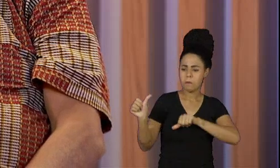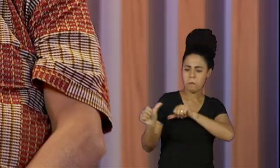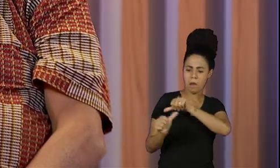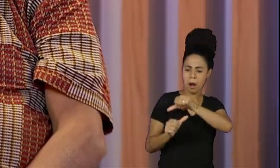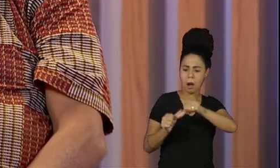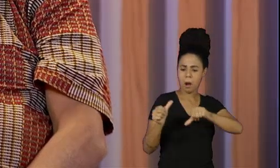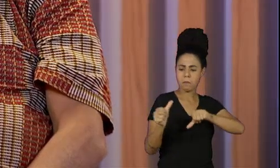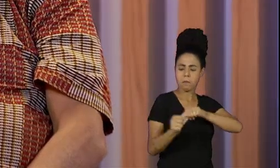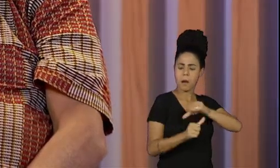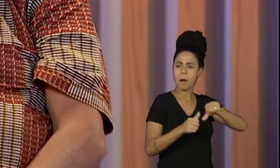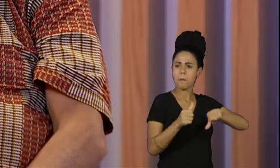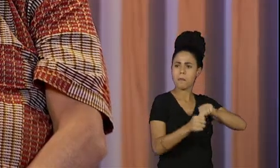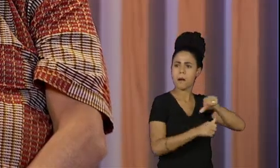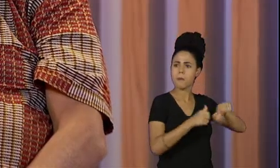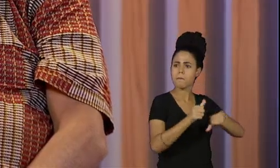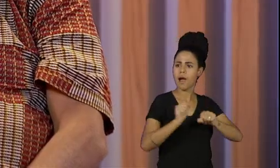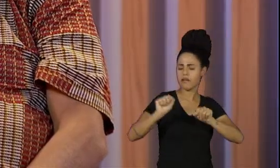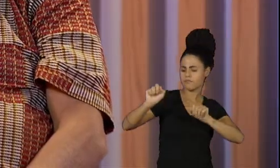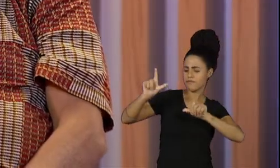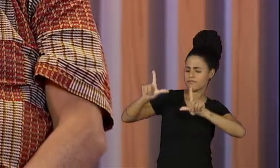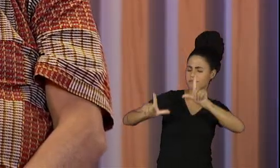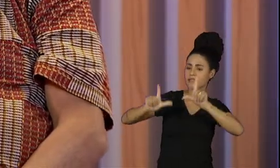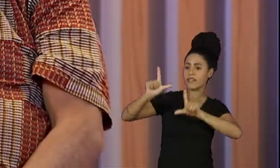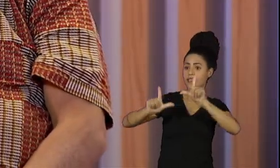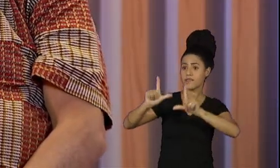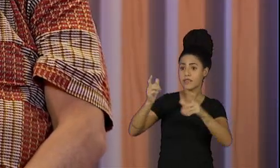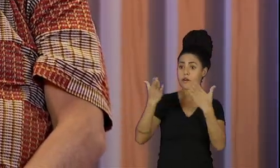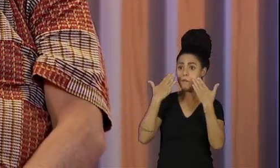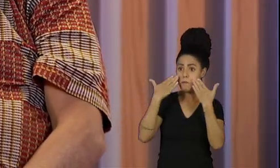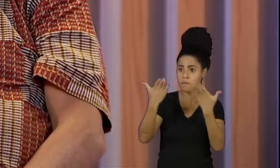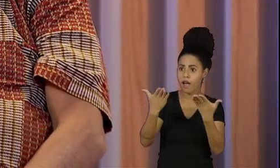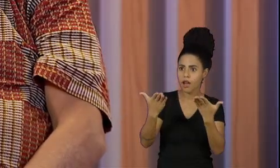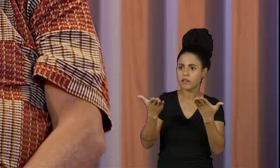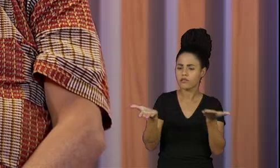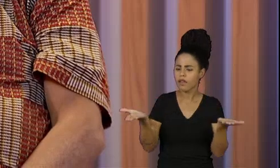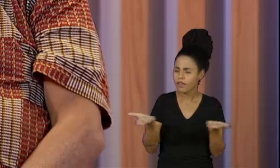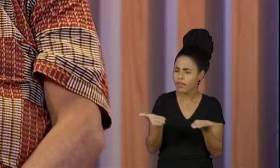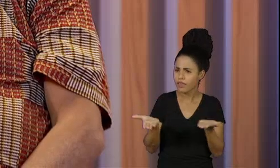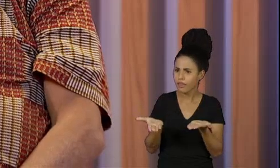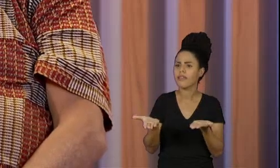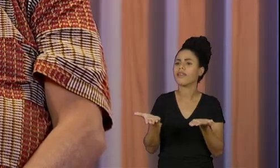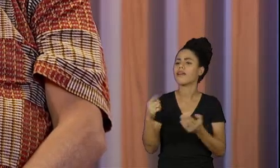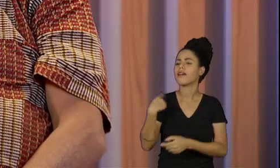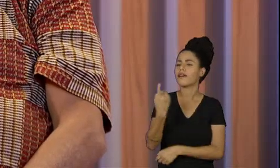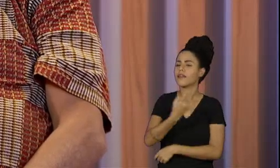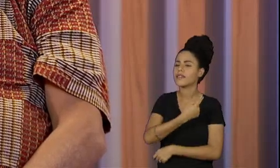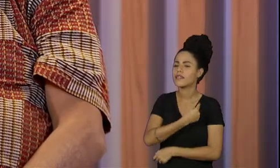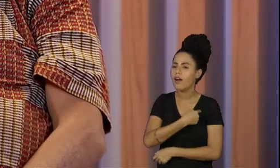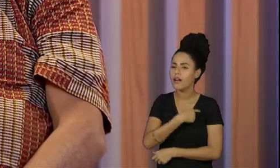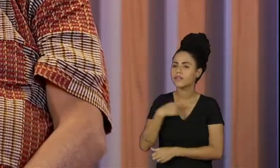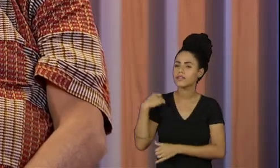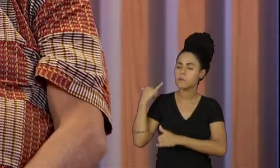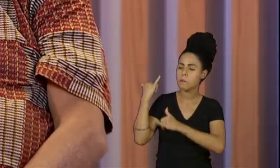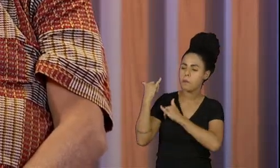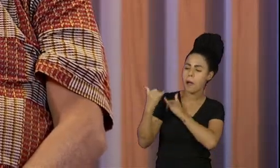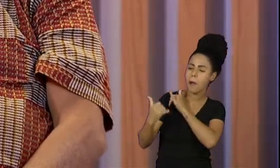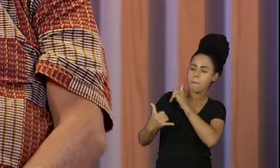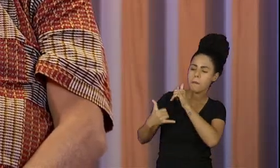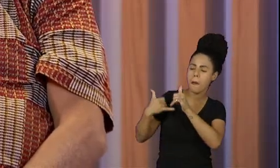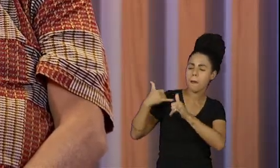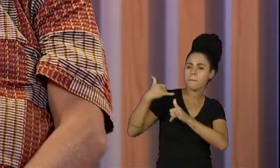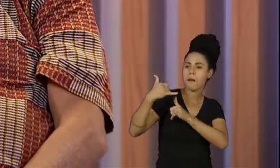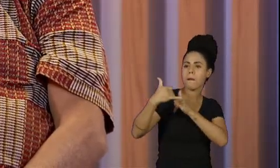Eu acho que uma televisão pública que abre um espaço para a gente contar a nossa história